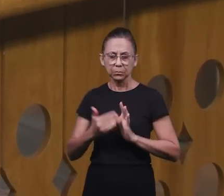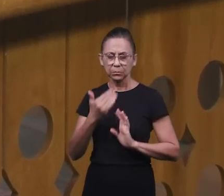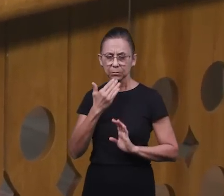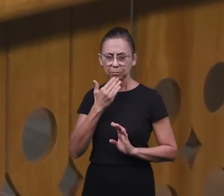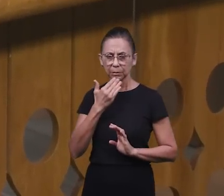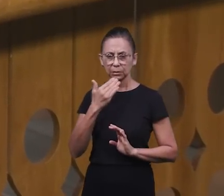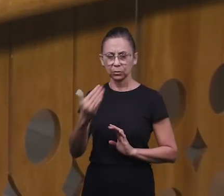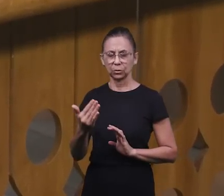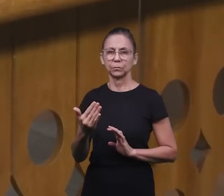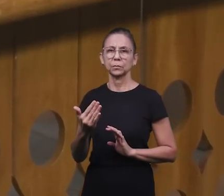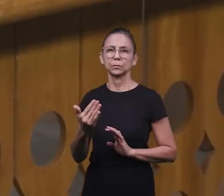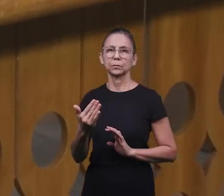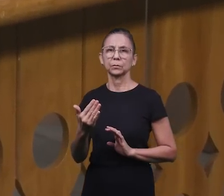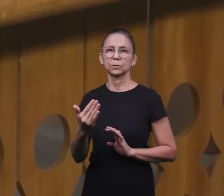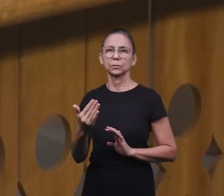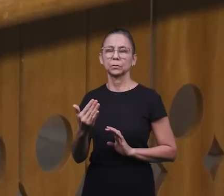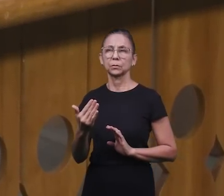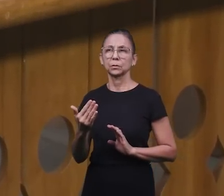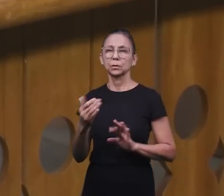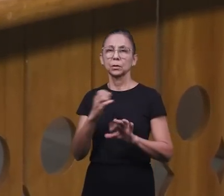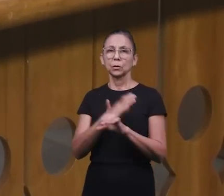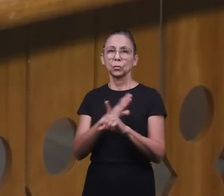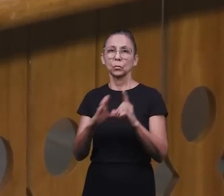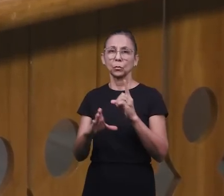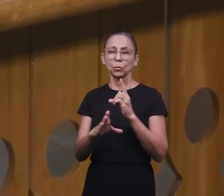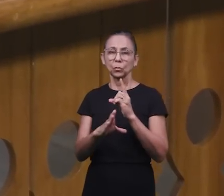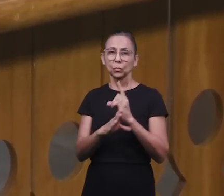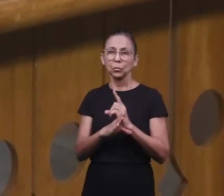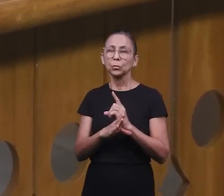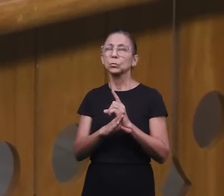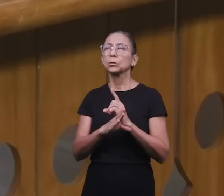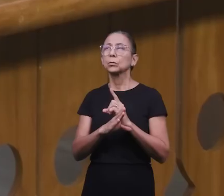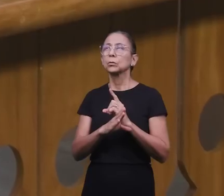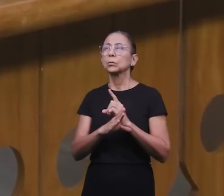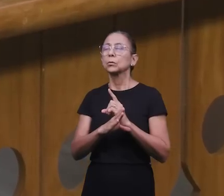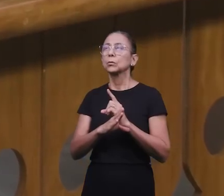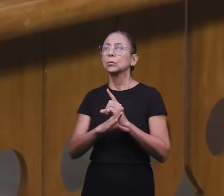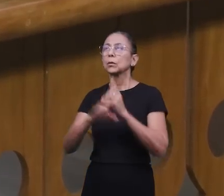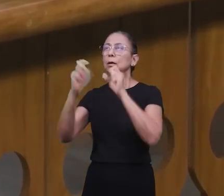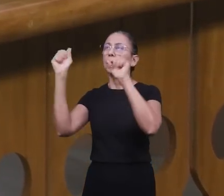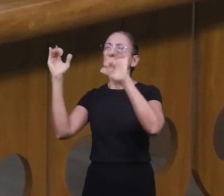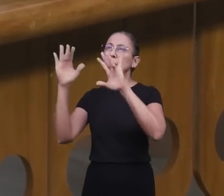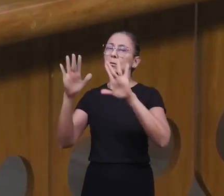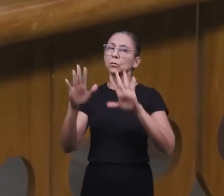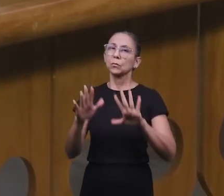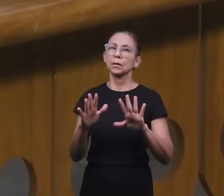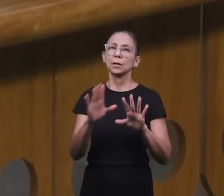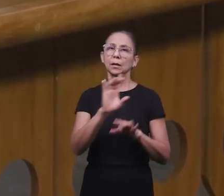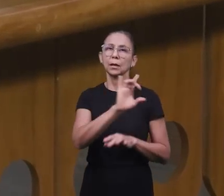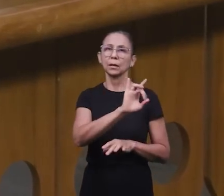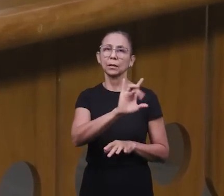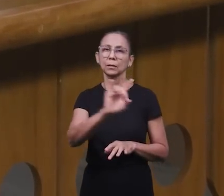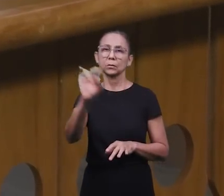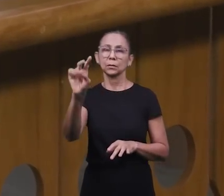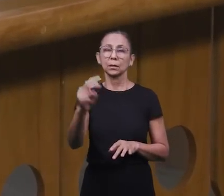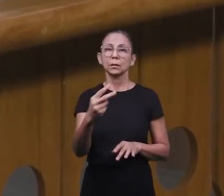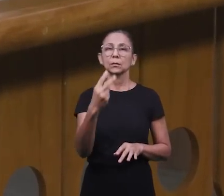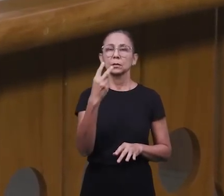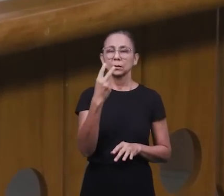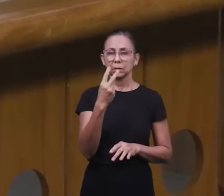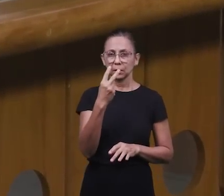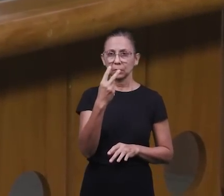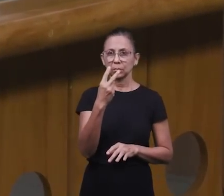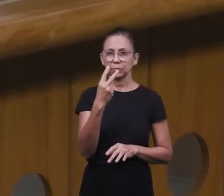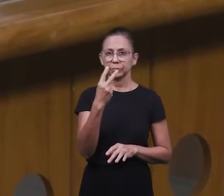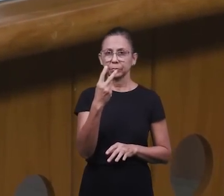Jesus e pedimos que este culto venha a ser uma bênção para cada um daqueles que estiverem participando conosco, Senhor,